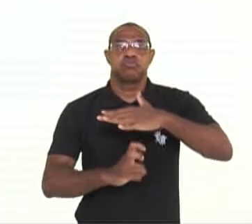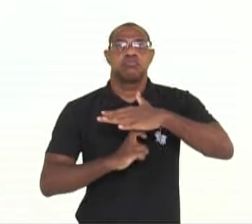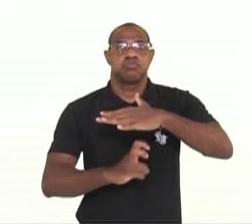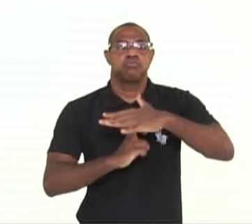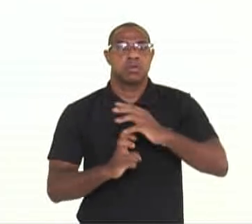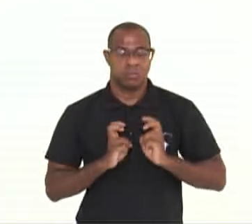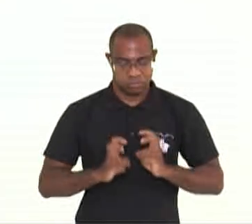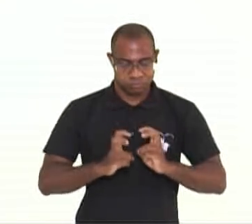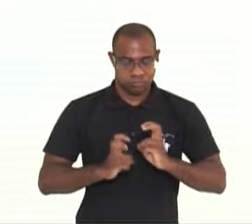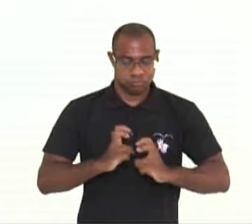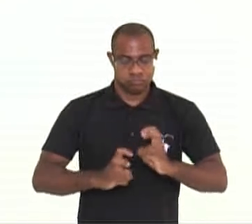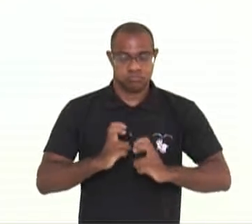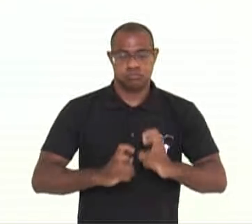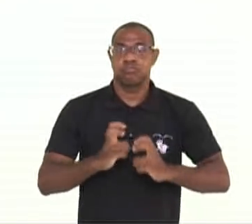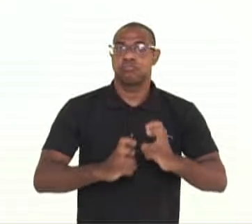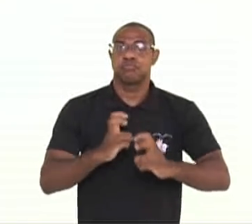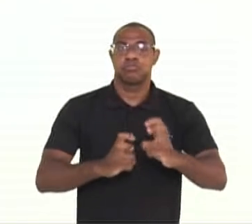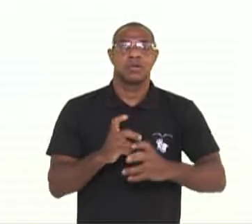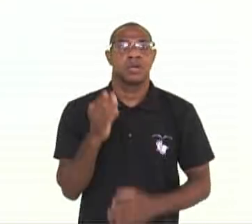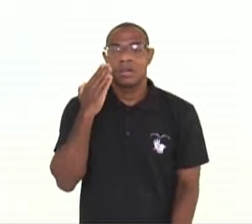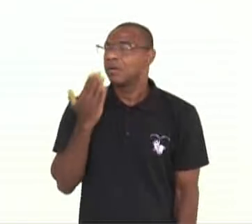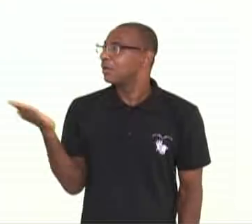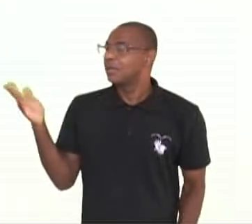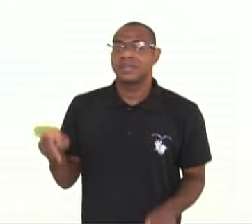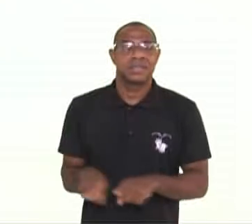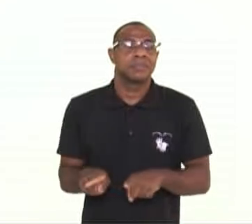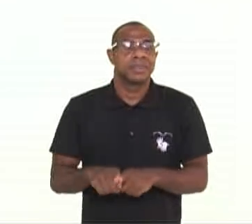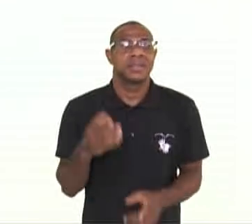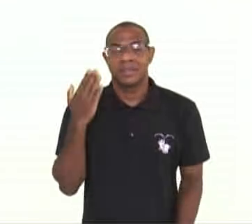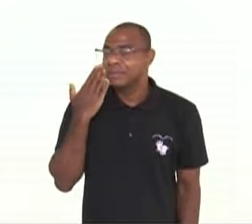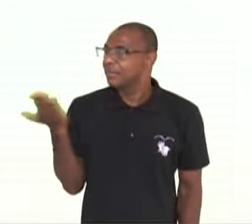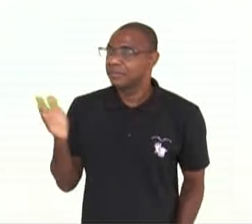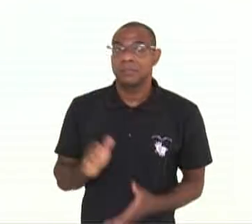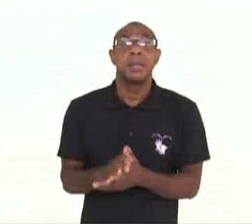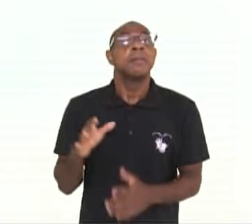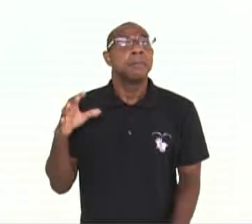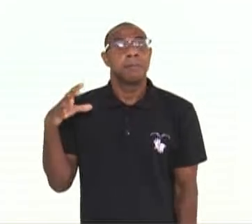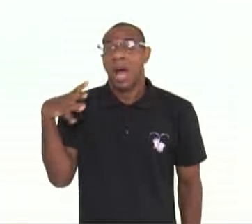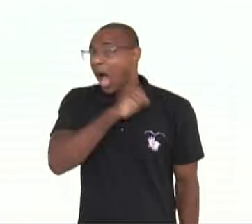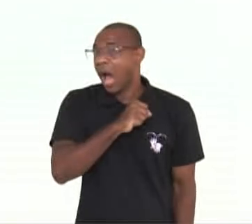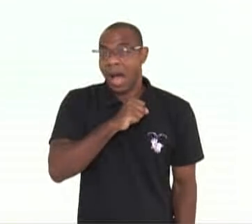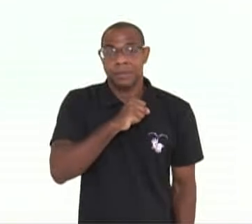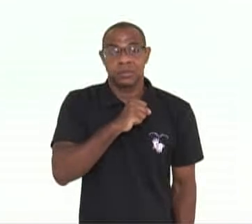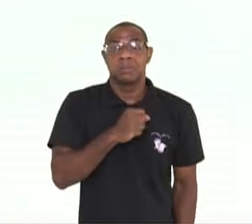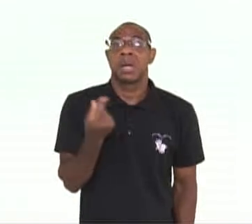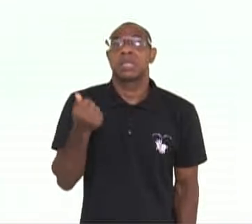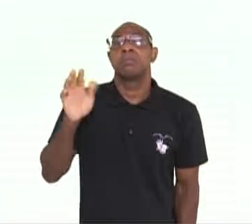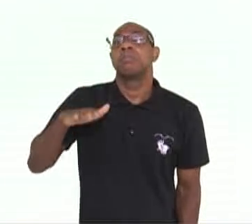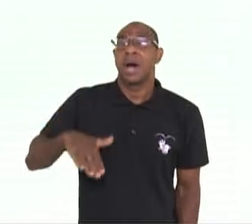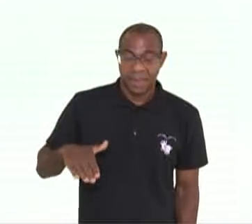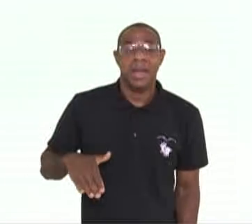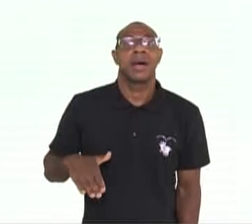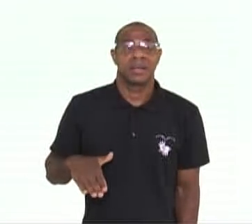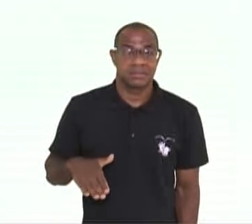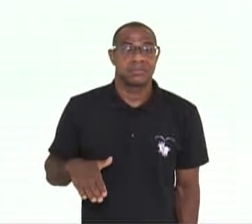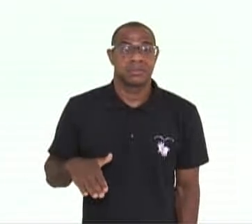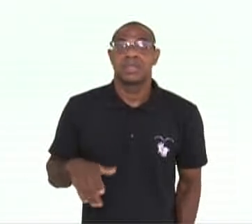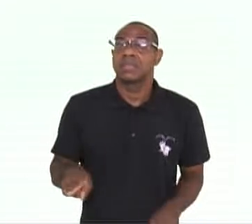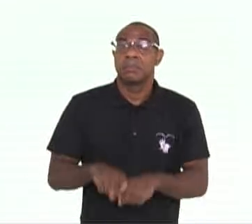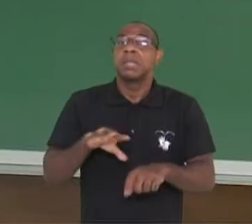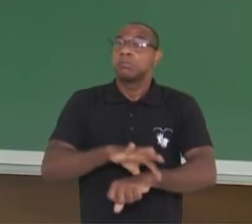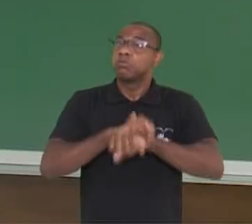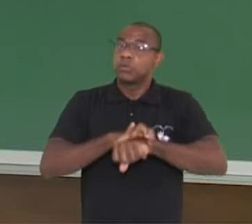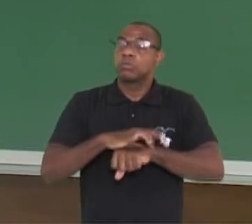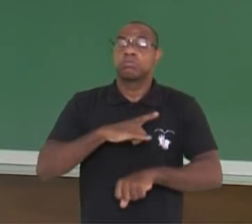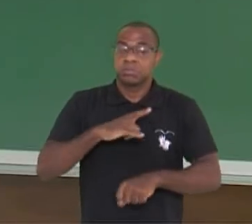transporte de pessoas e o transporte de mercadorias tornou-se mais rápido, mais barato, mais seguro.